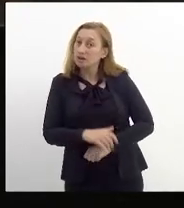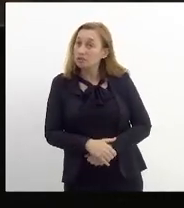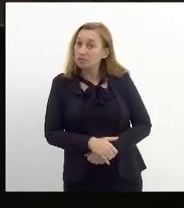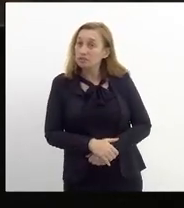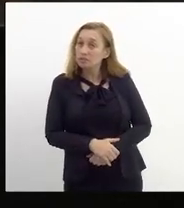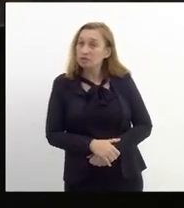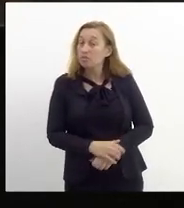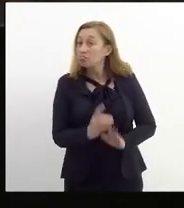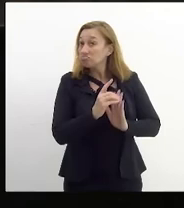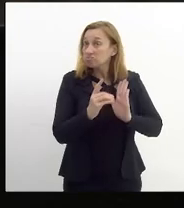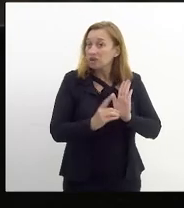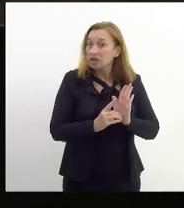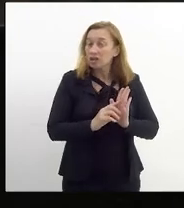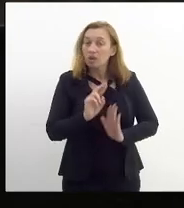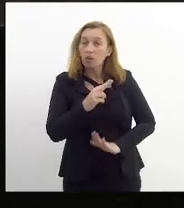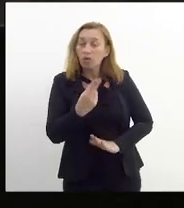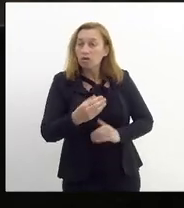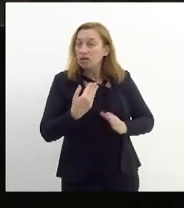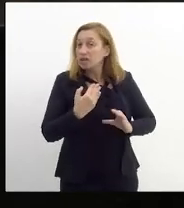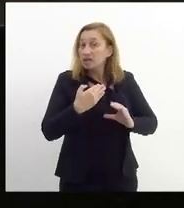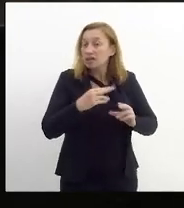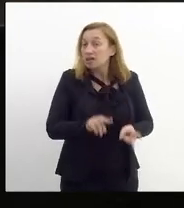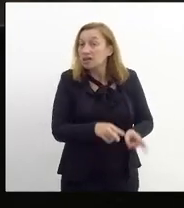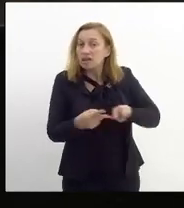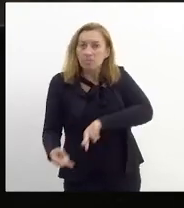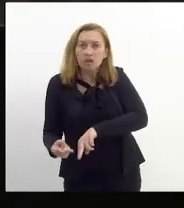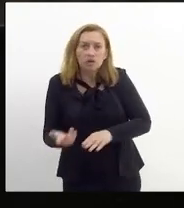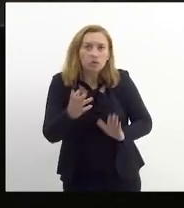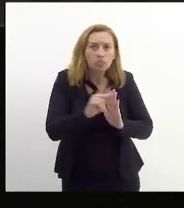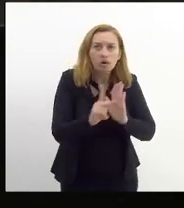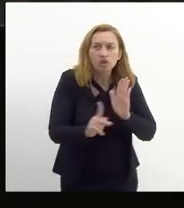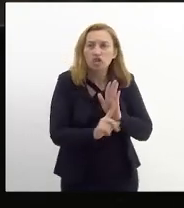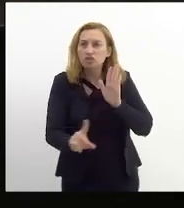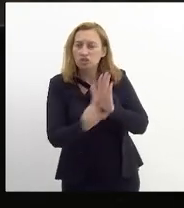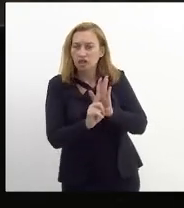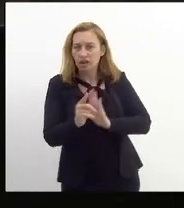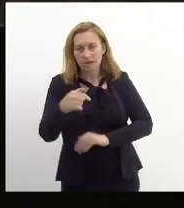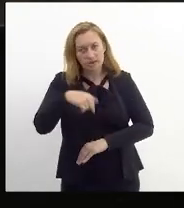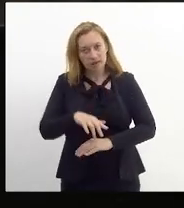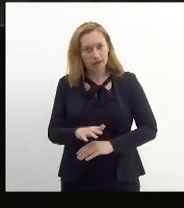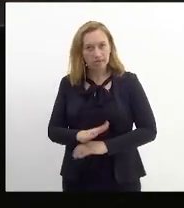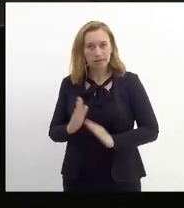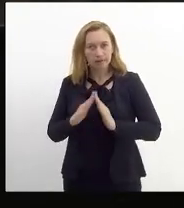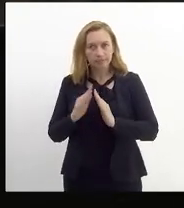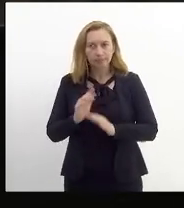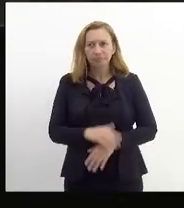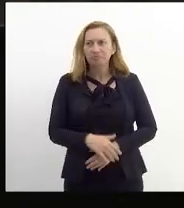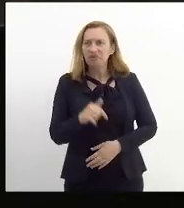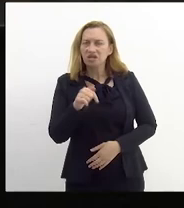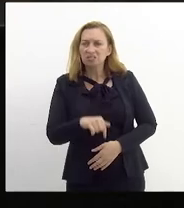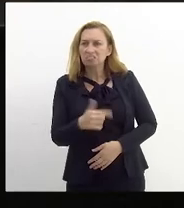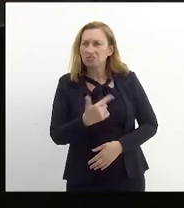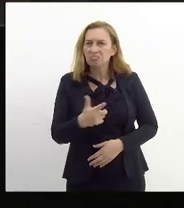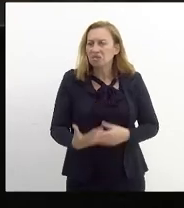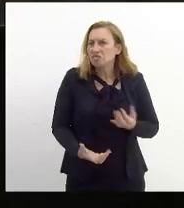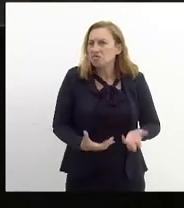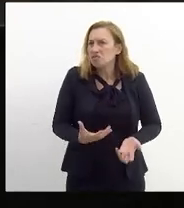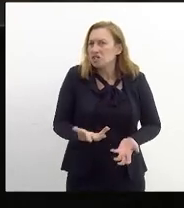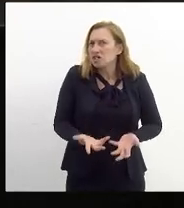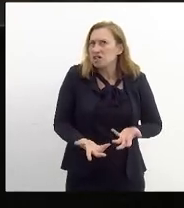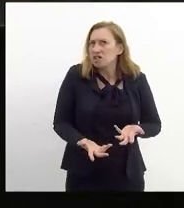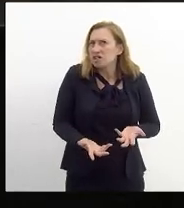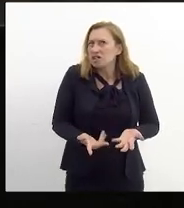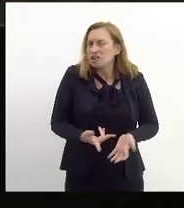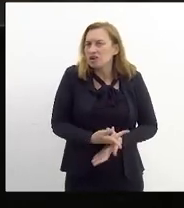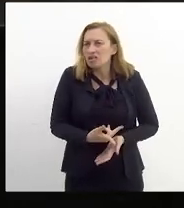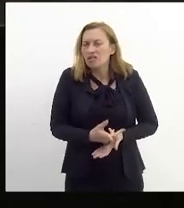isso por um decreto eu sei que tivesse encaminhado um projeto de lei a essa casa aqui não a fogueira de vaidade